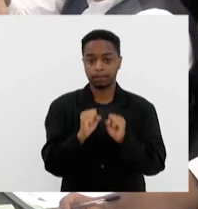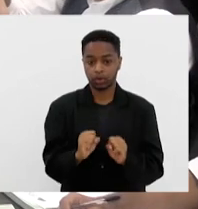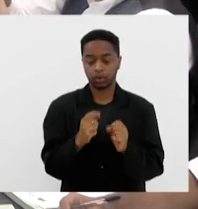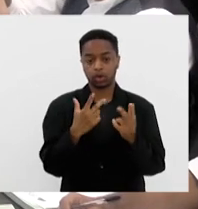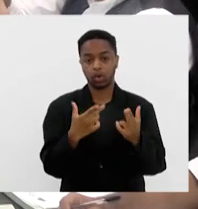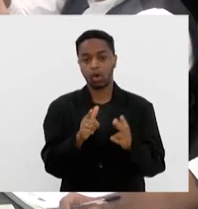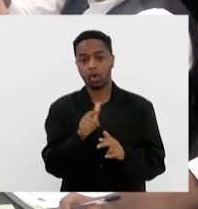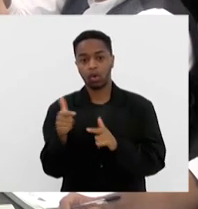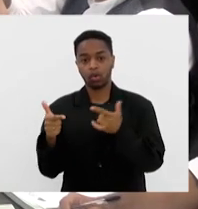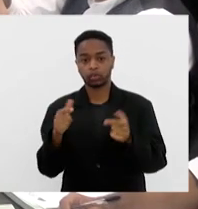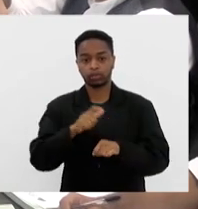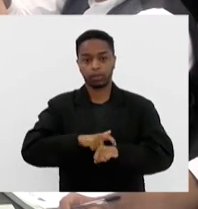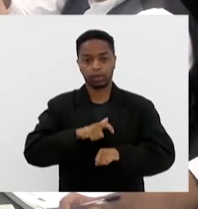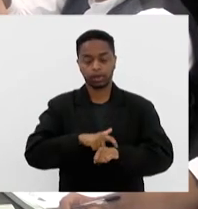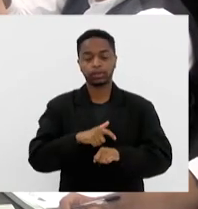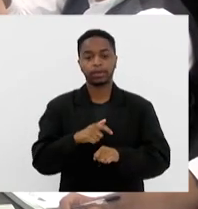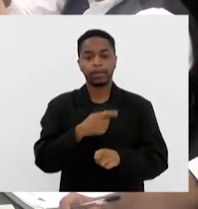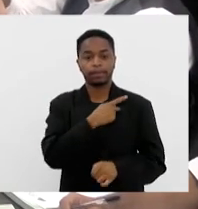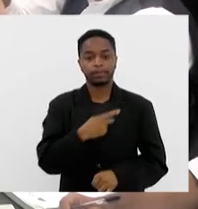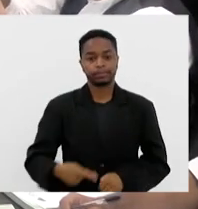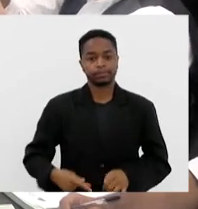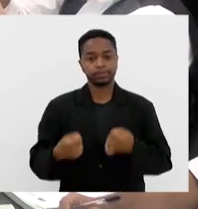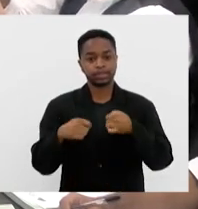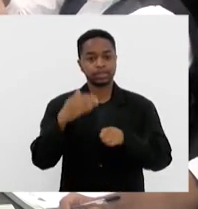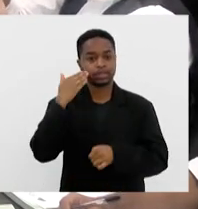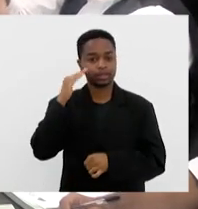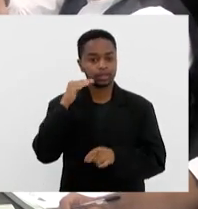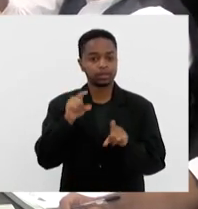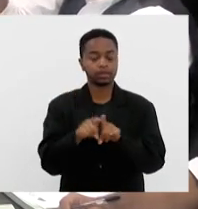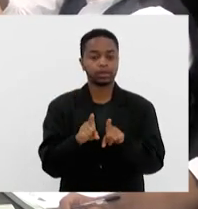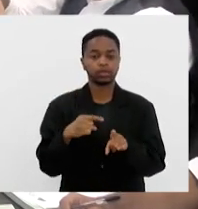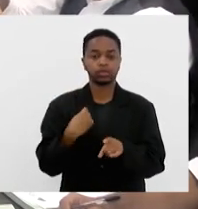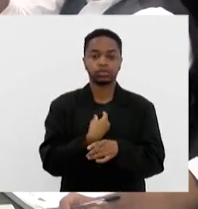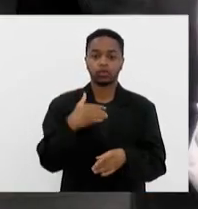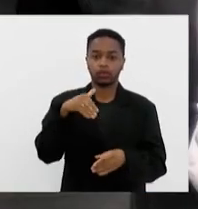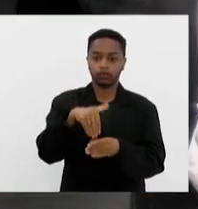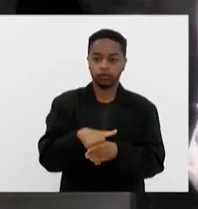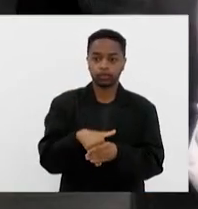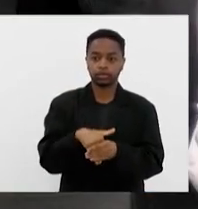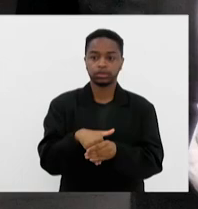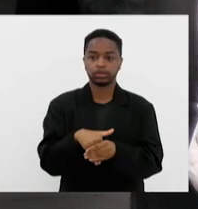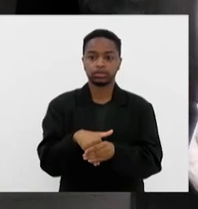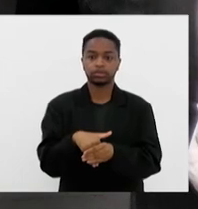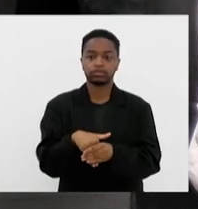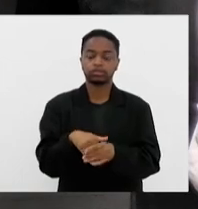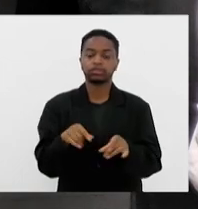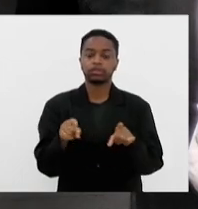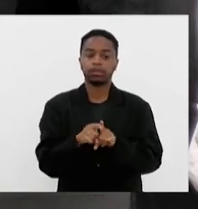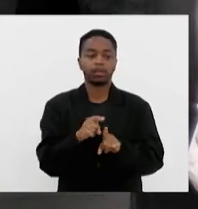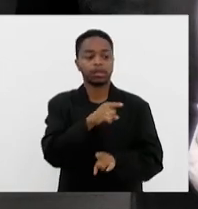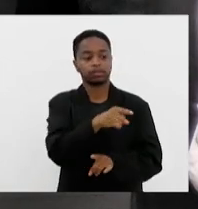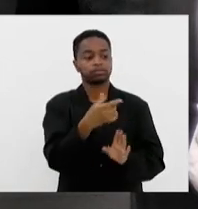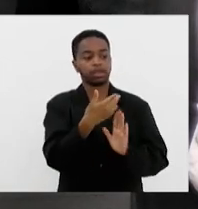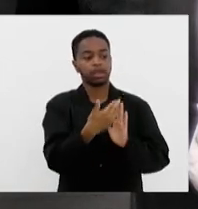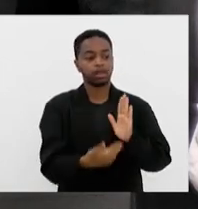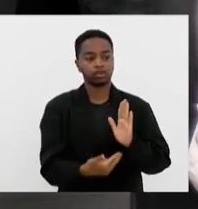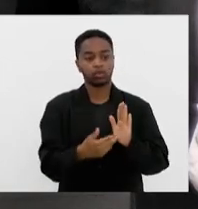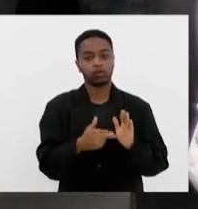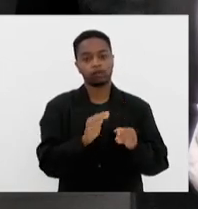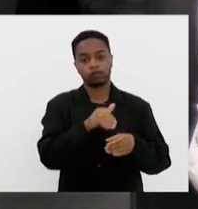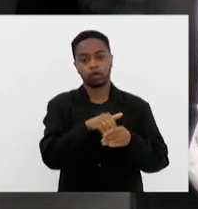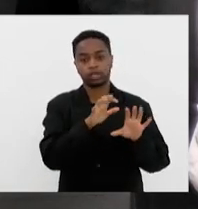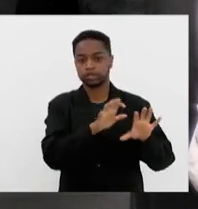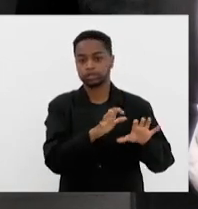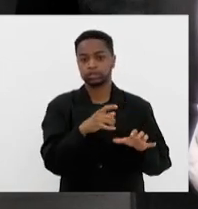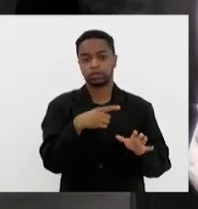o presidente entender, o deputado Luiz Paulo também... Votar e Vossa Excelência votar aprofundar... Votar e Vossa Excelência fica o relator e vota dessa forma, com esse